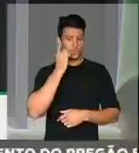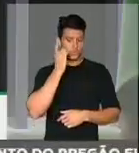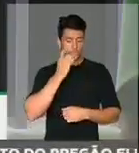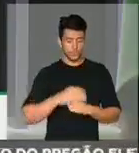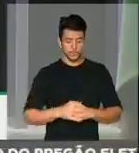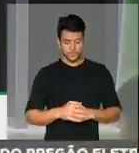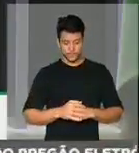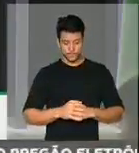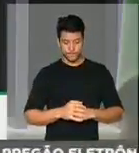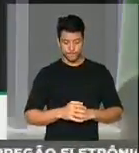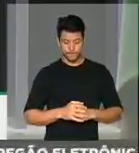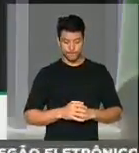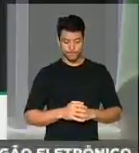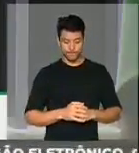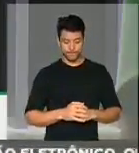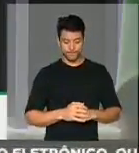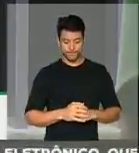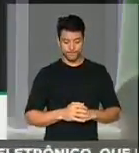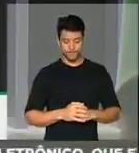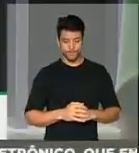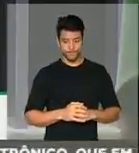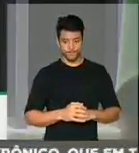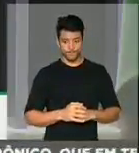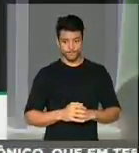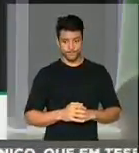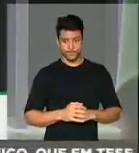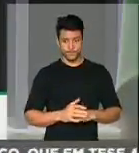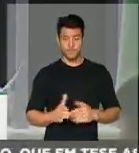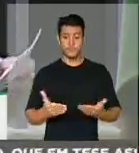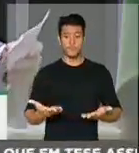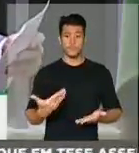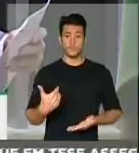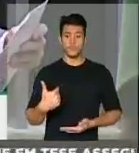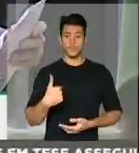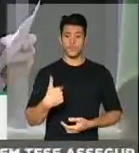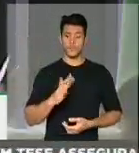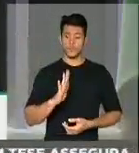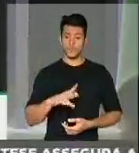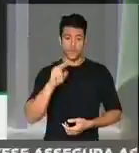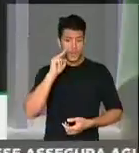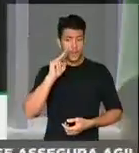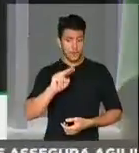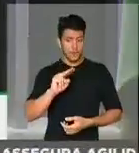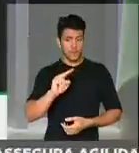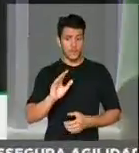Interessante, senhor presidente, que eu por diversas vezes ouvi os petistas aqui falando